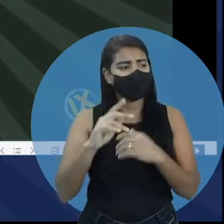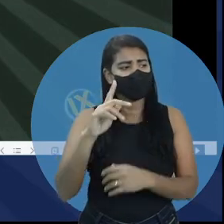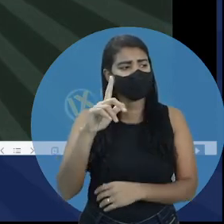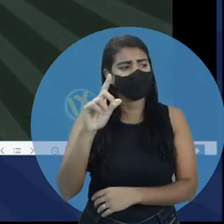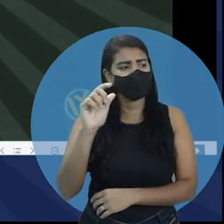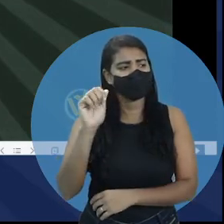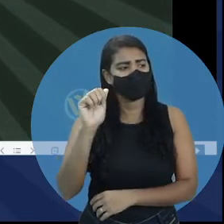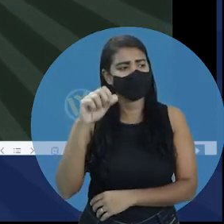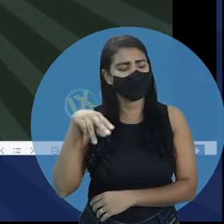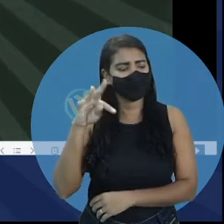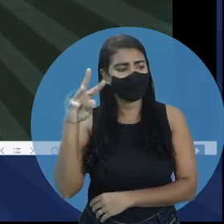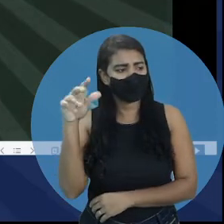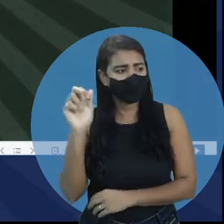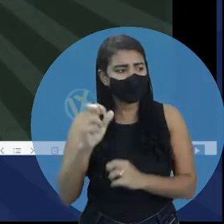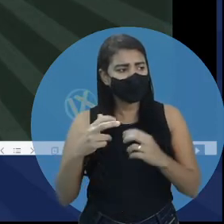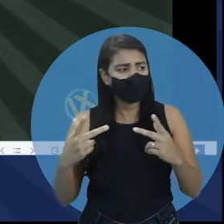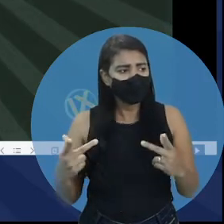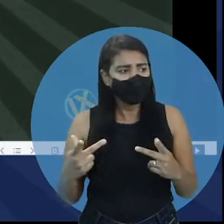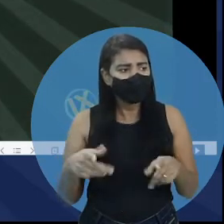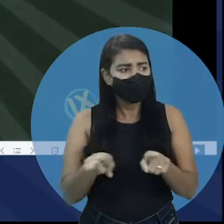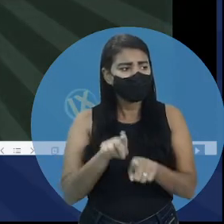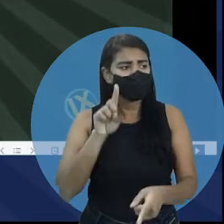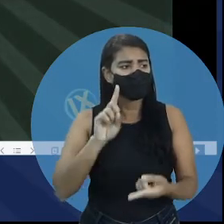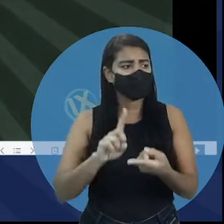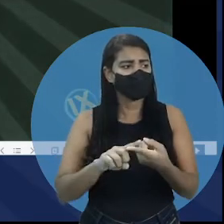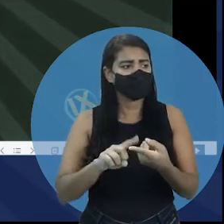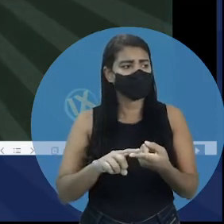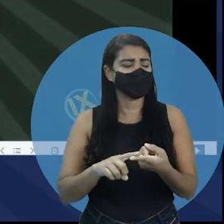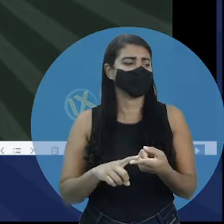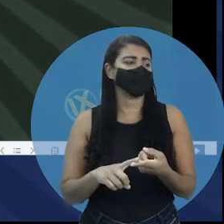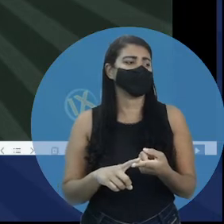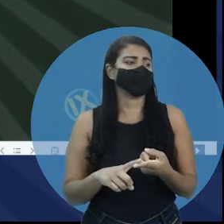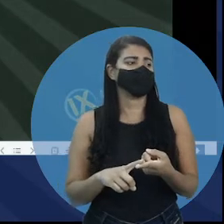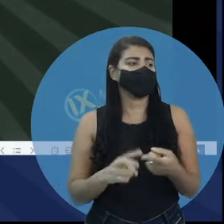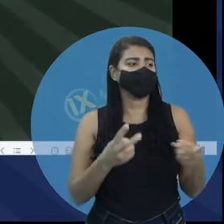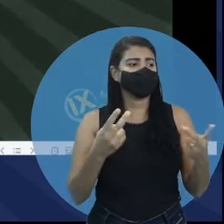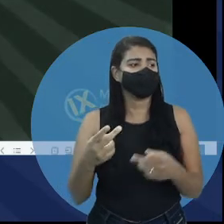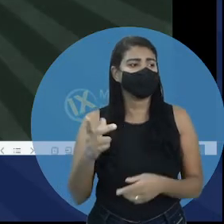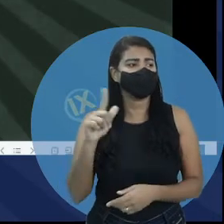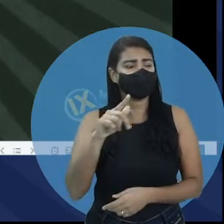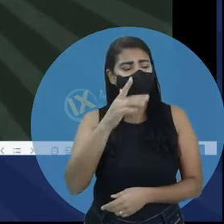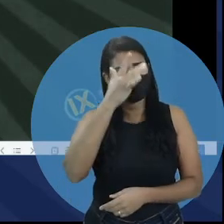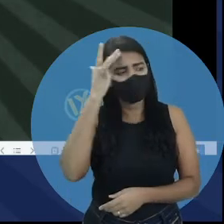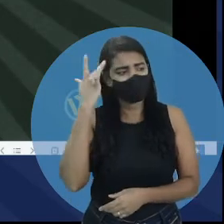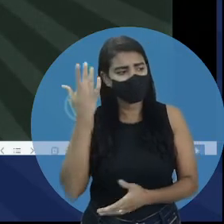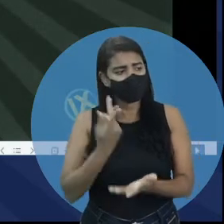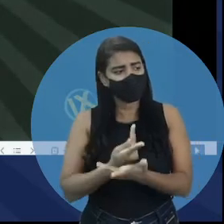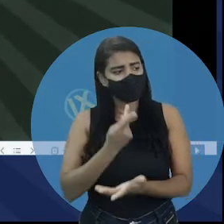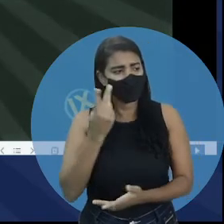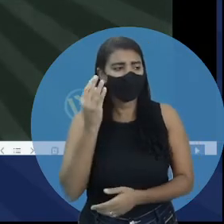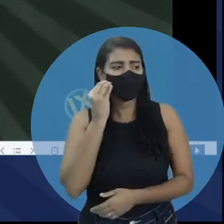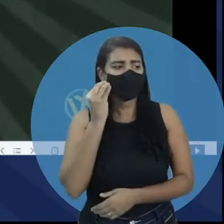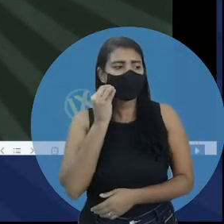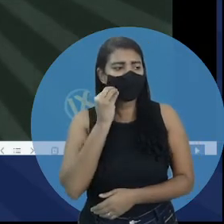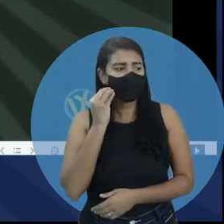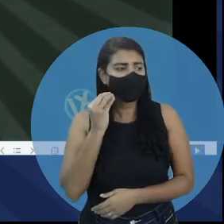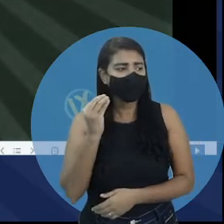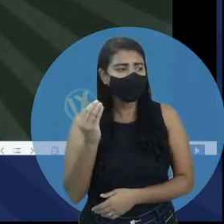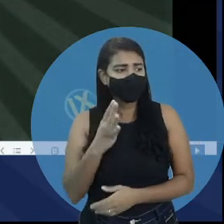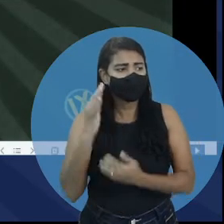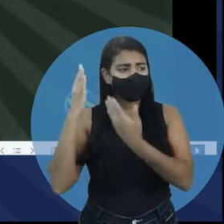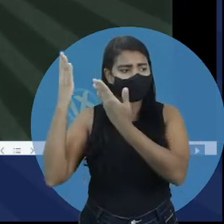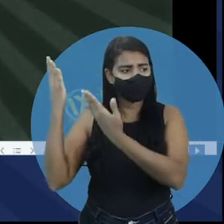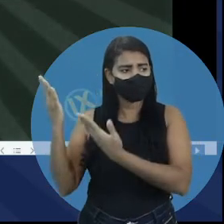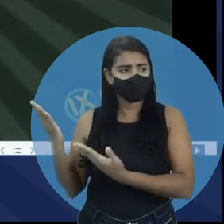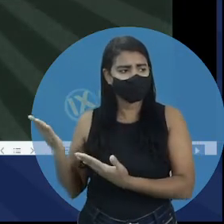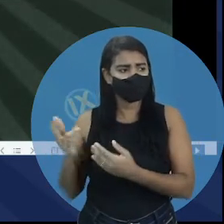ver com mais algumas, mas a fim de que a gente conseguisse realizar os experimentos, a gente utilizou 2